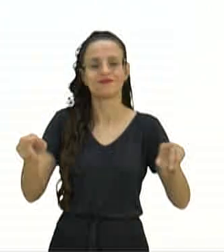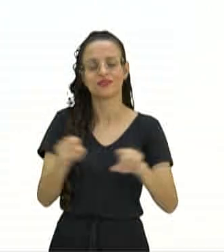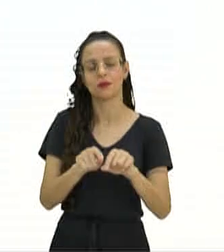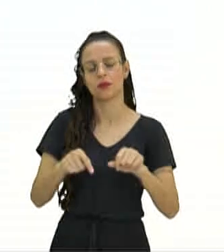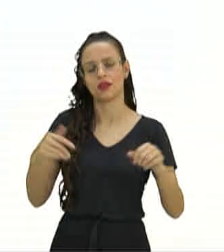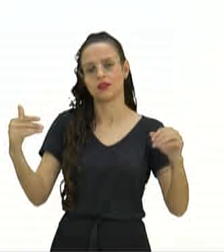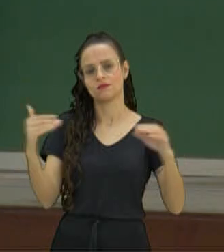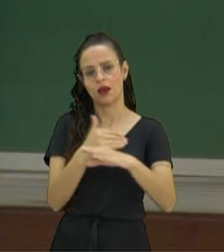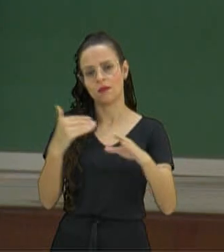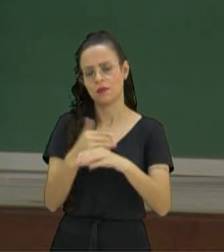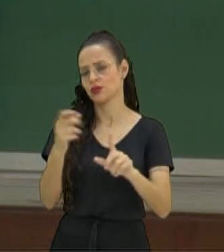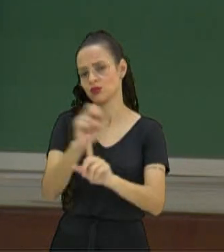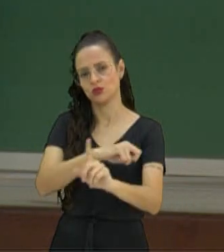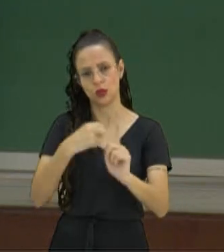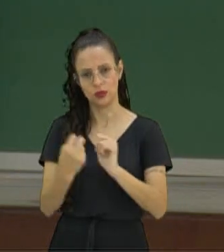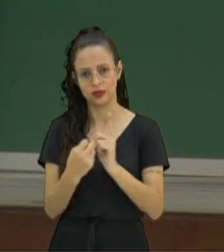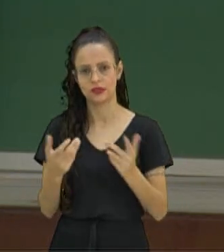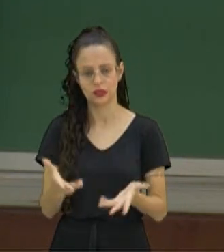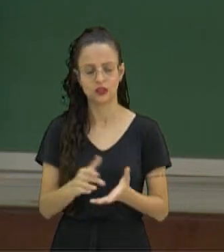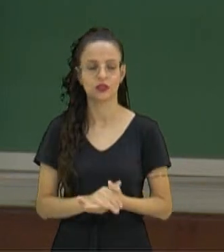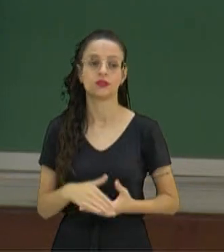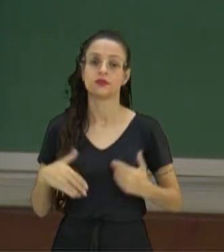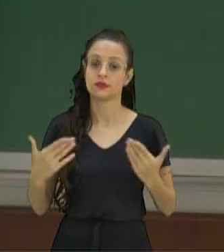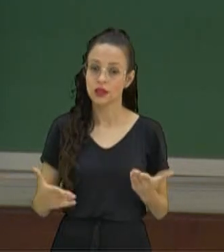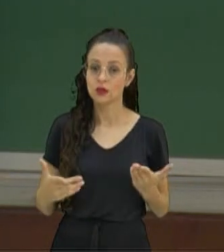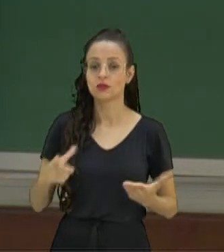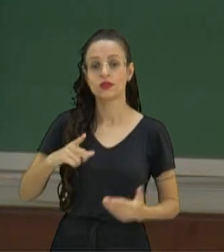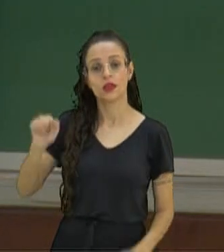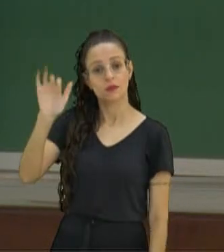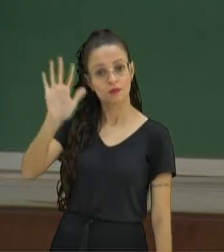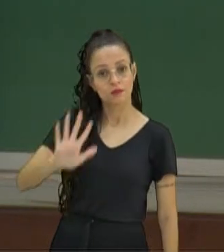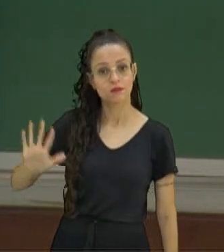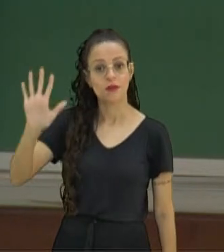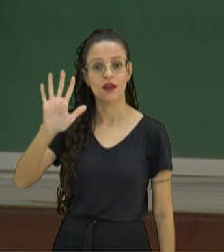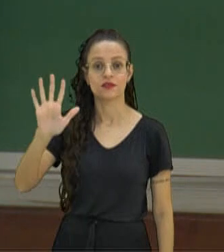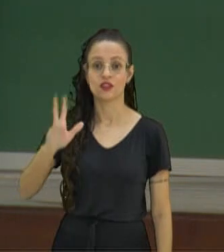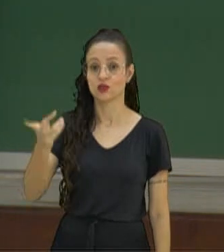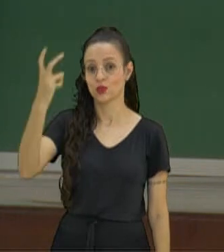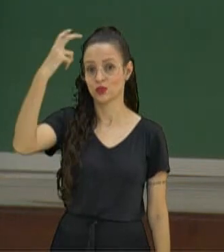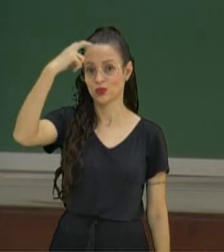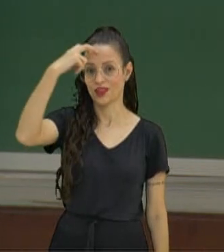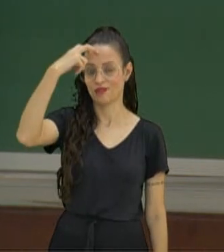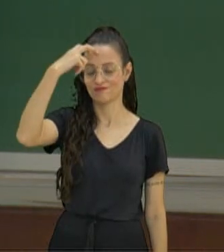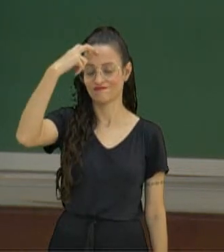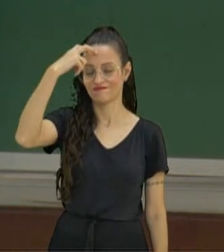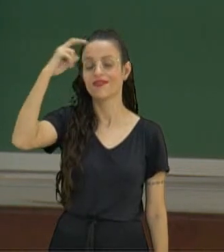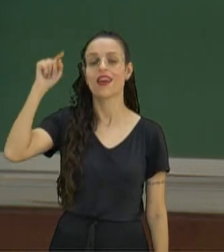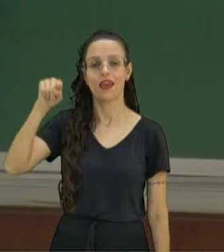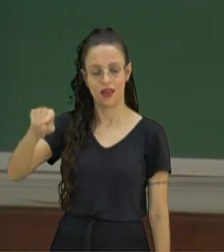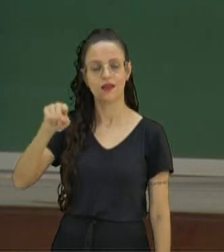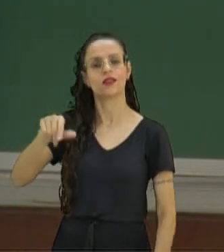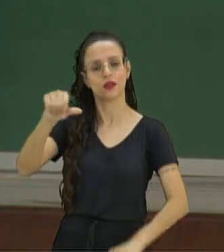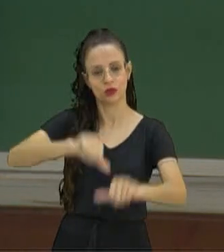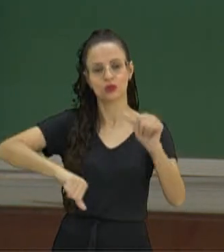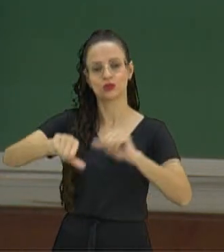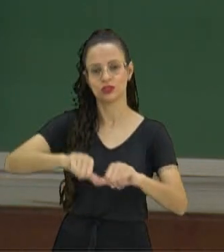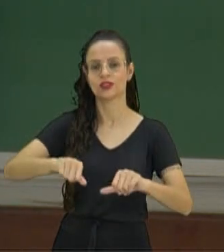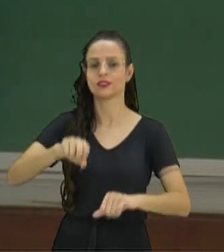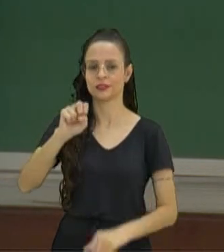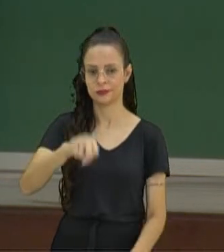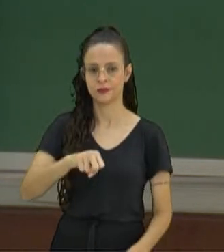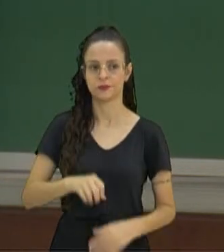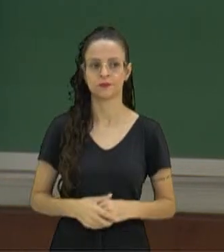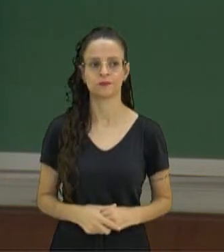sociedade como um todo ali desenvolvendo suas atividades. Então eu vou ter uma paisagem cultural, uma paisagem que foi alterada, que foi